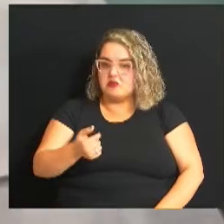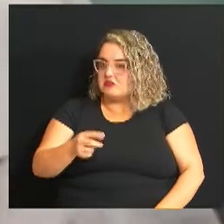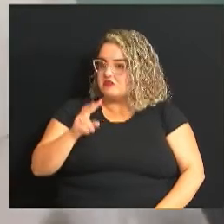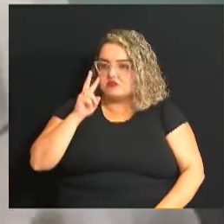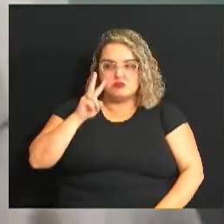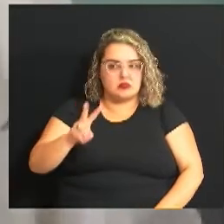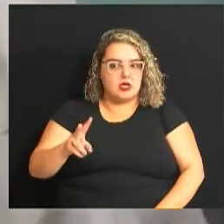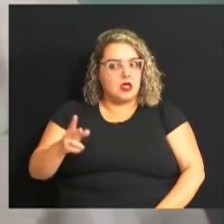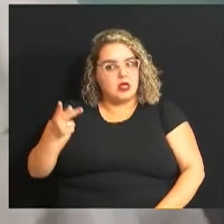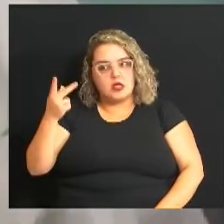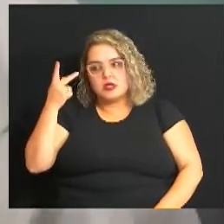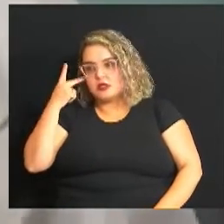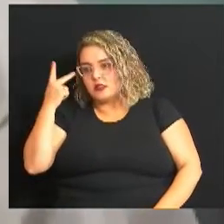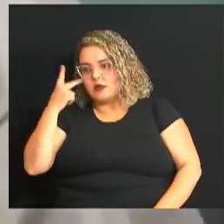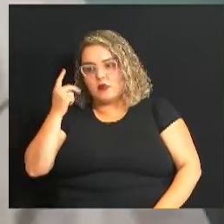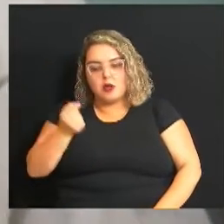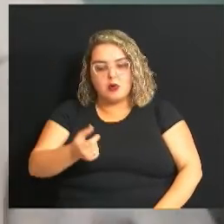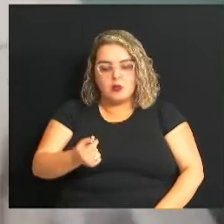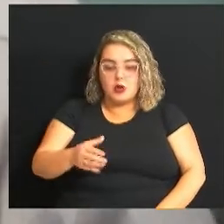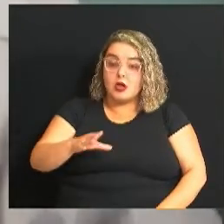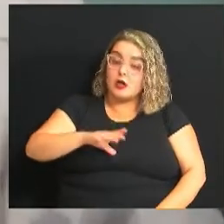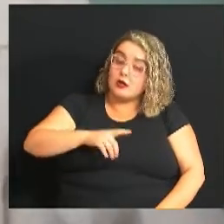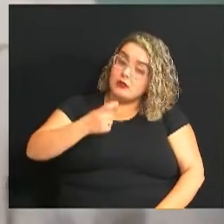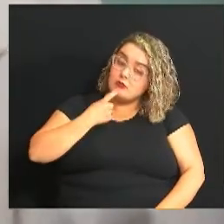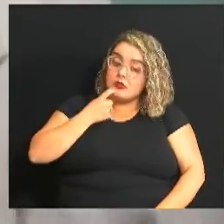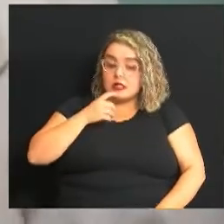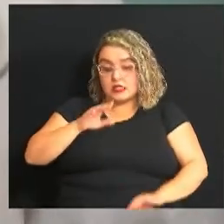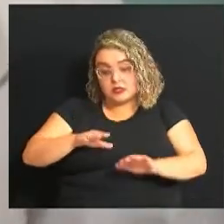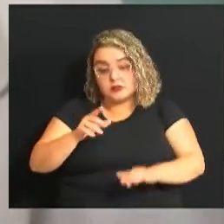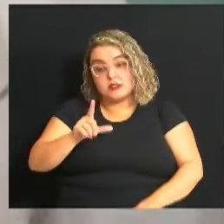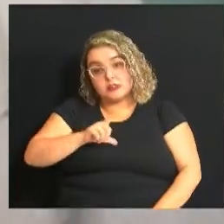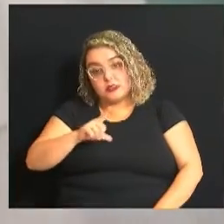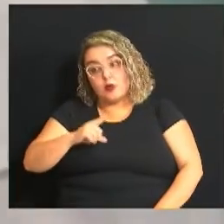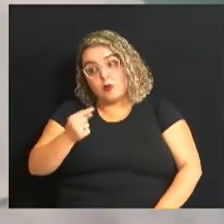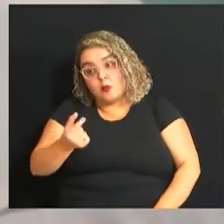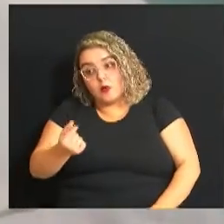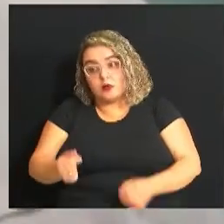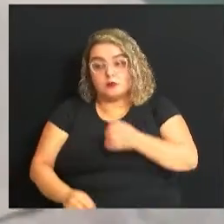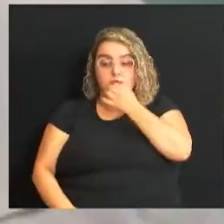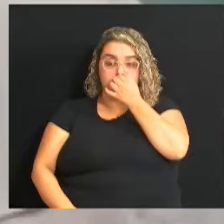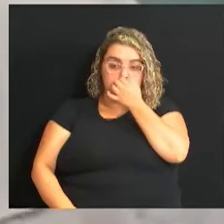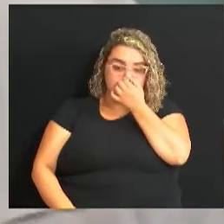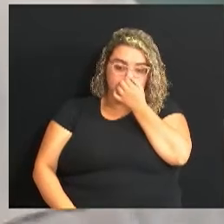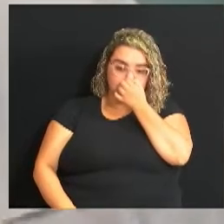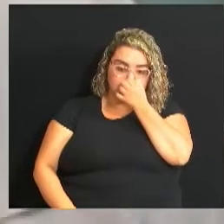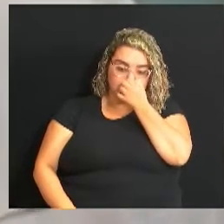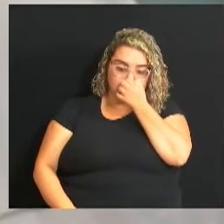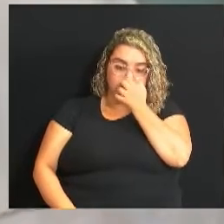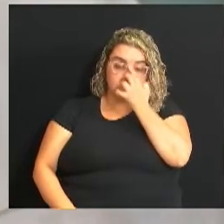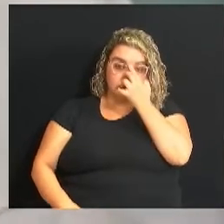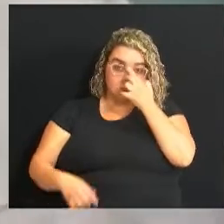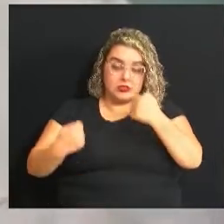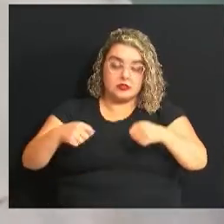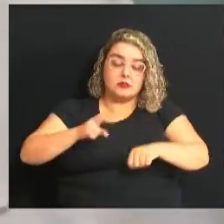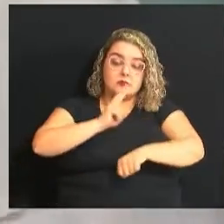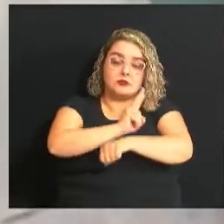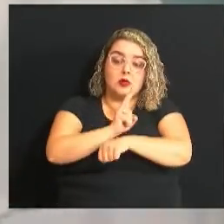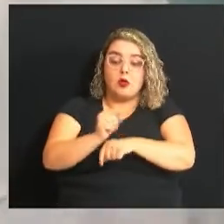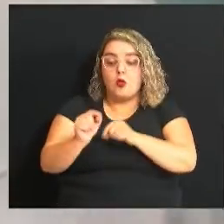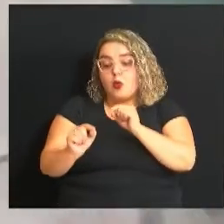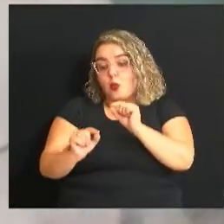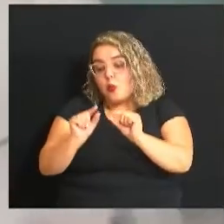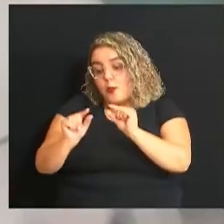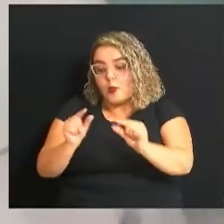poucas, Campinas deve ter poucas também, mas a gente precisa preservar essas poucas que existem. Então a tendência é esses animais